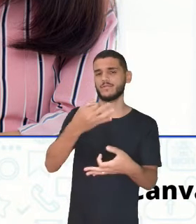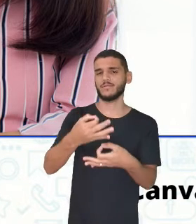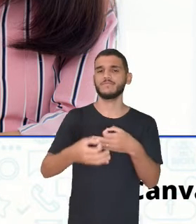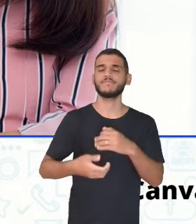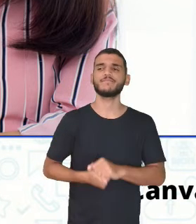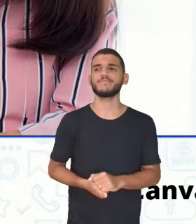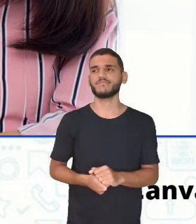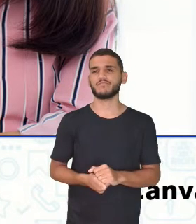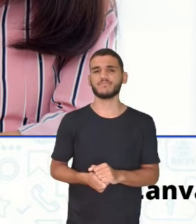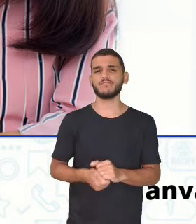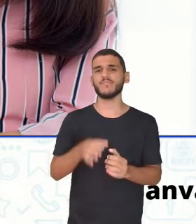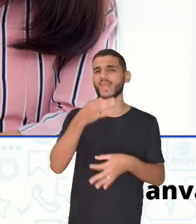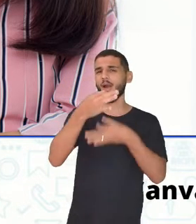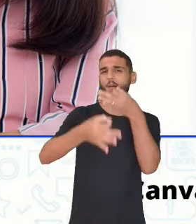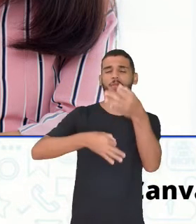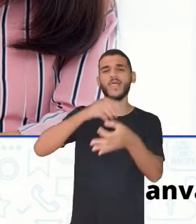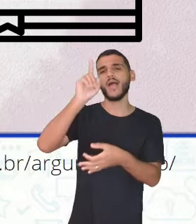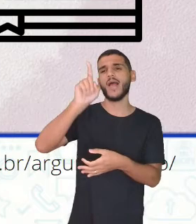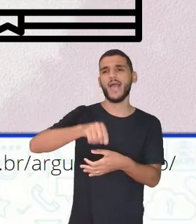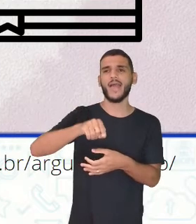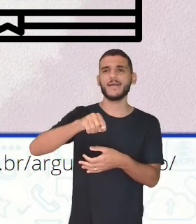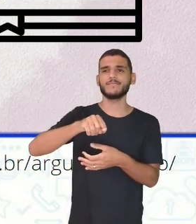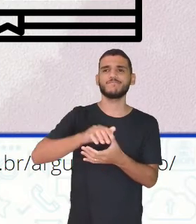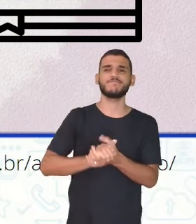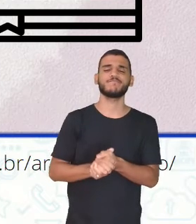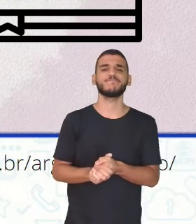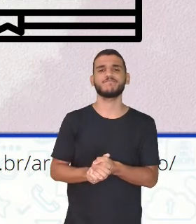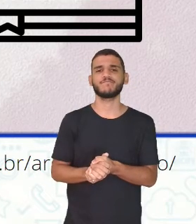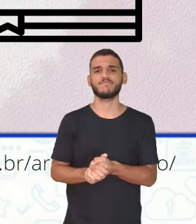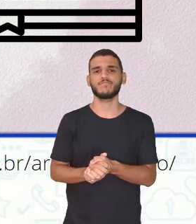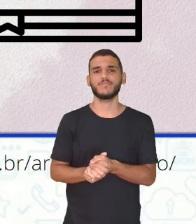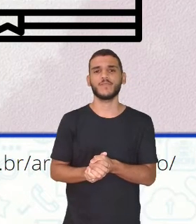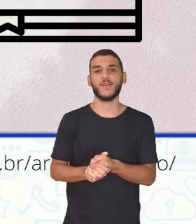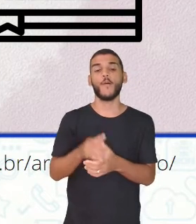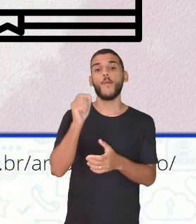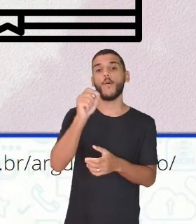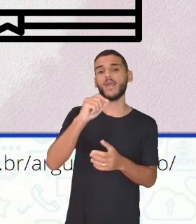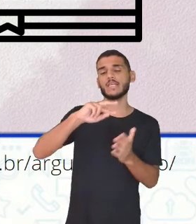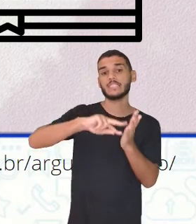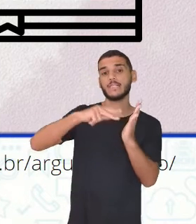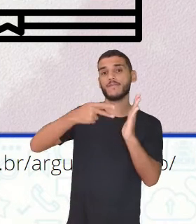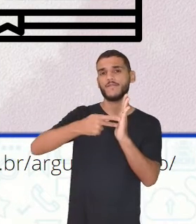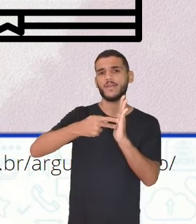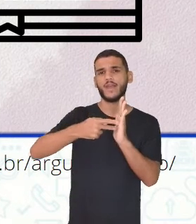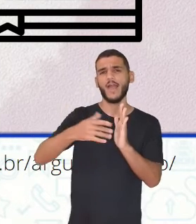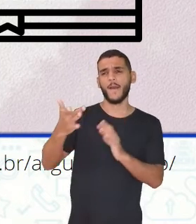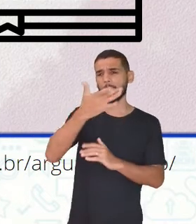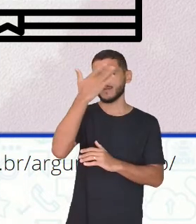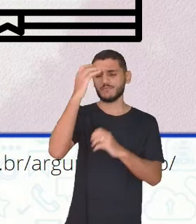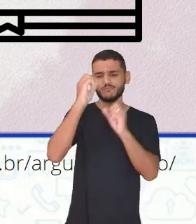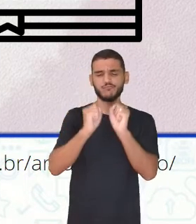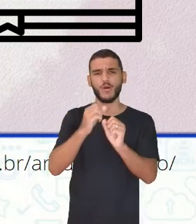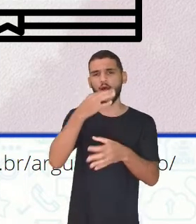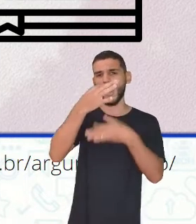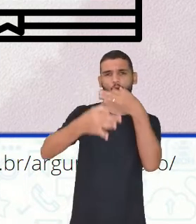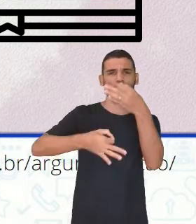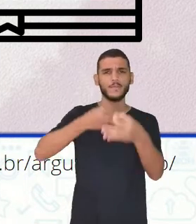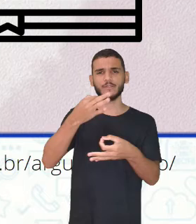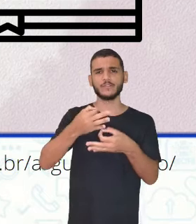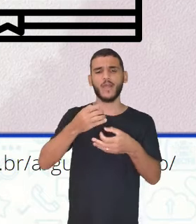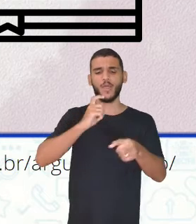argumentação, né? A argumentação, ela é a arte de argumentar, de discutir, apresentar